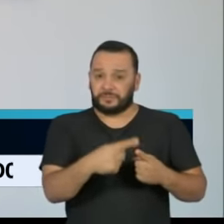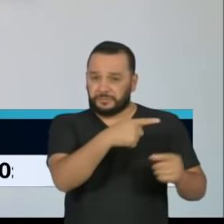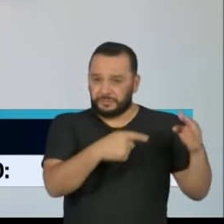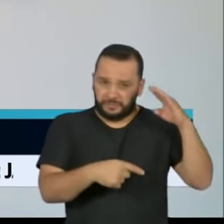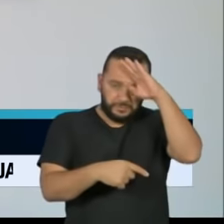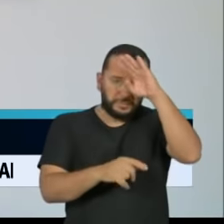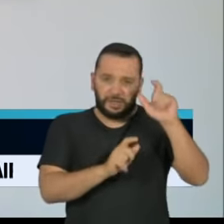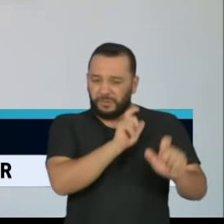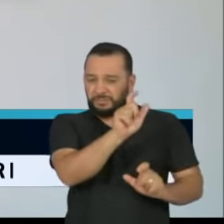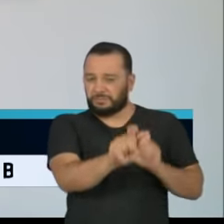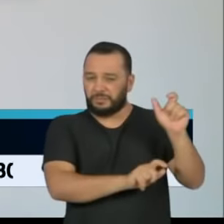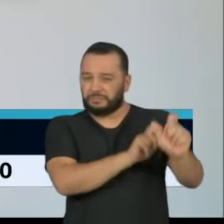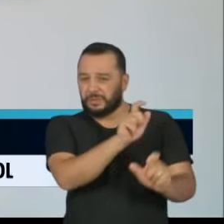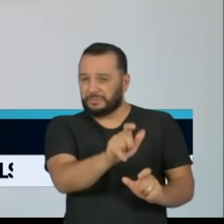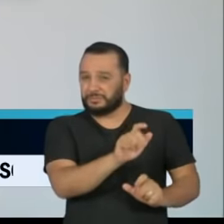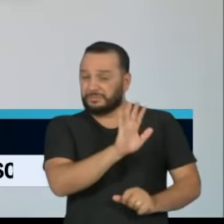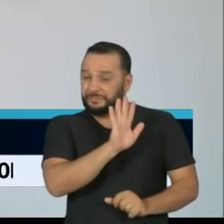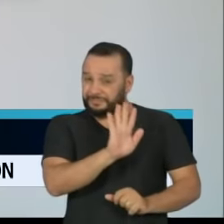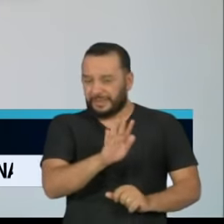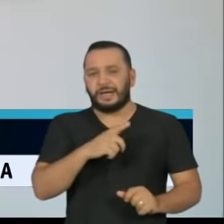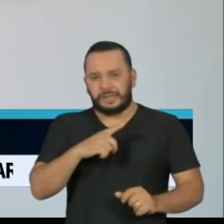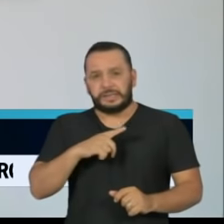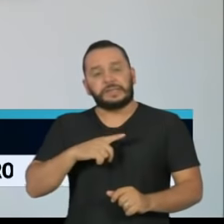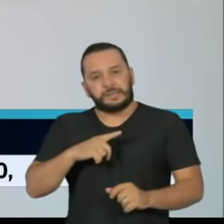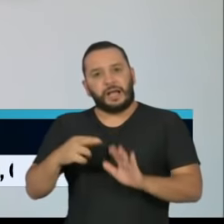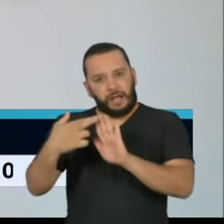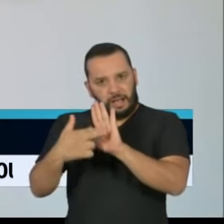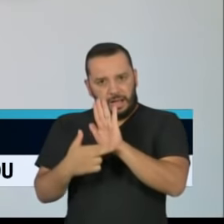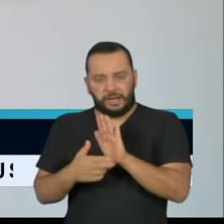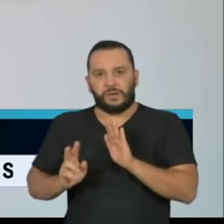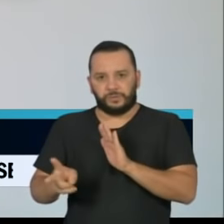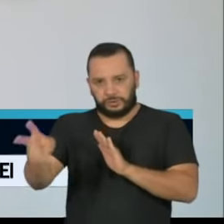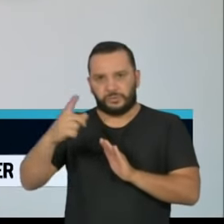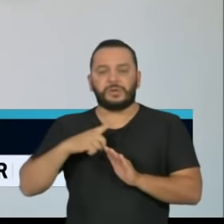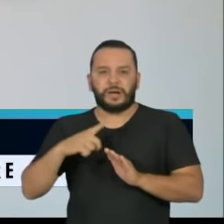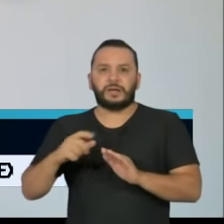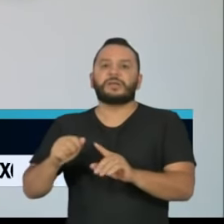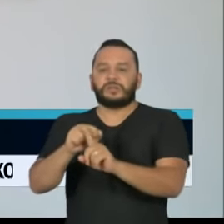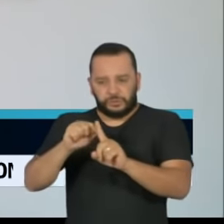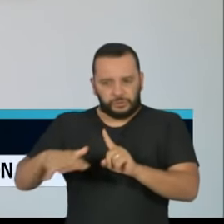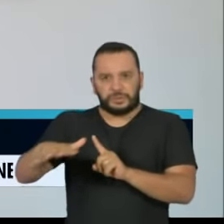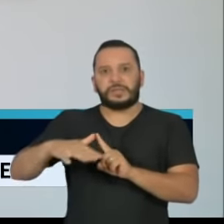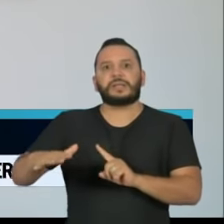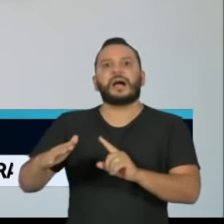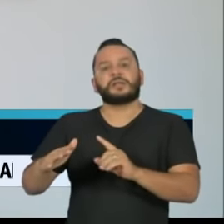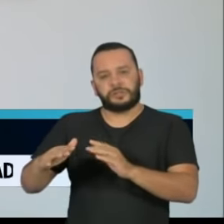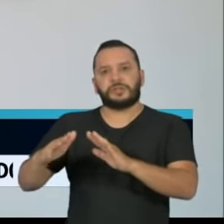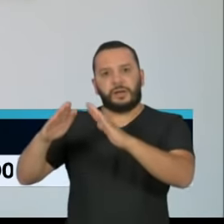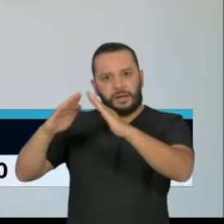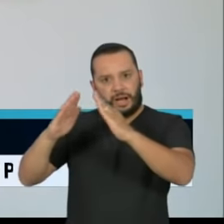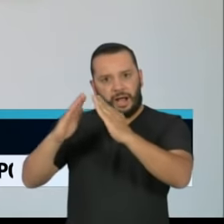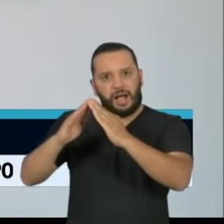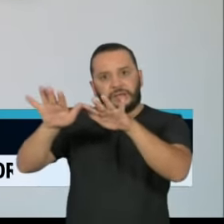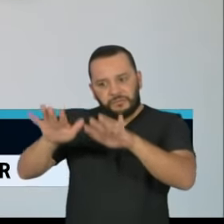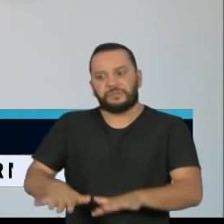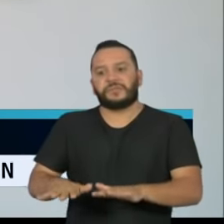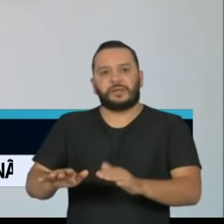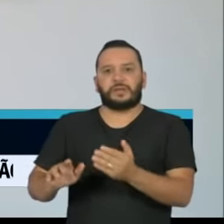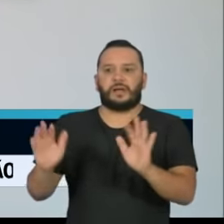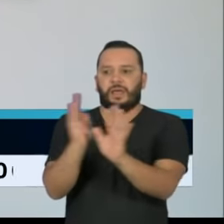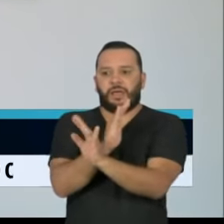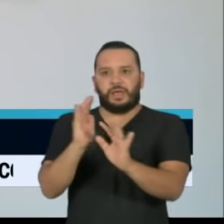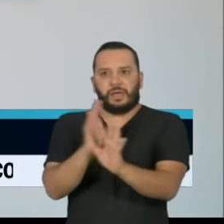vem dizendo, mas as políticas deverão continuar. O isolamento social, eu creio que são medidas coerentes, e devem fazer parte